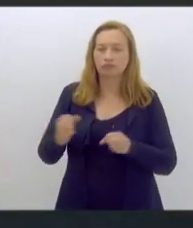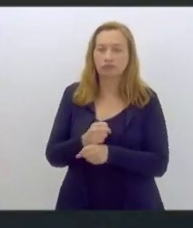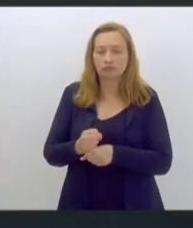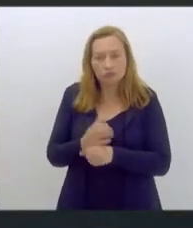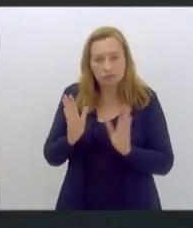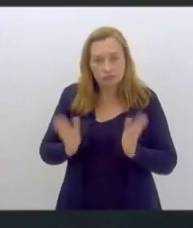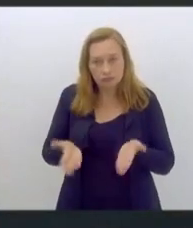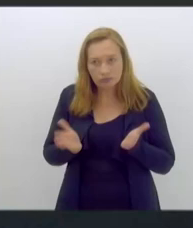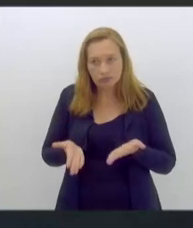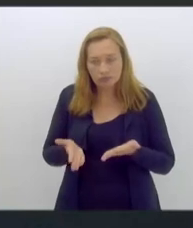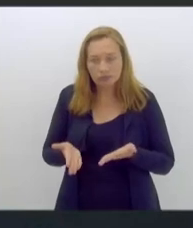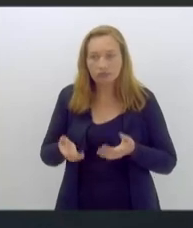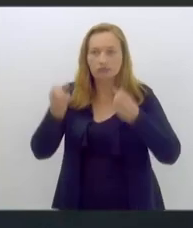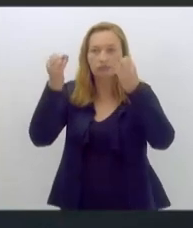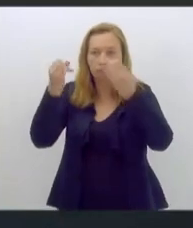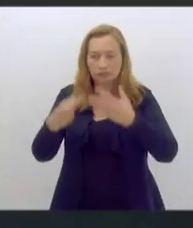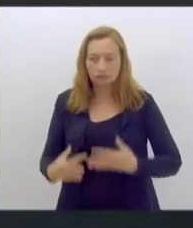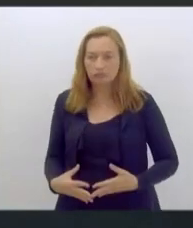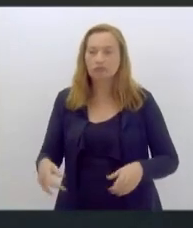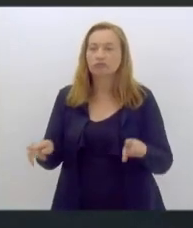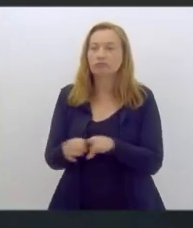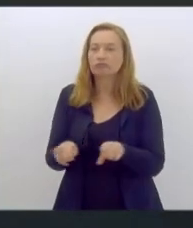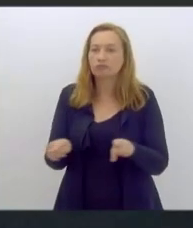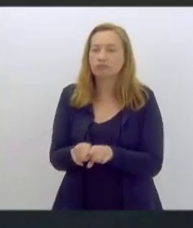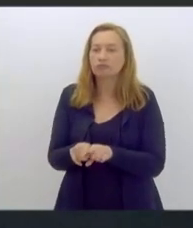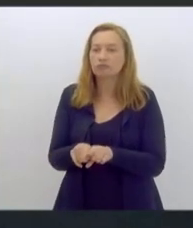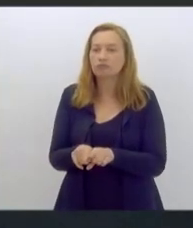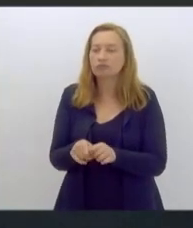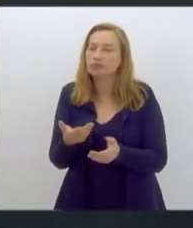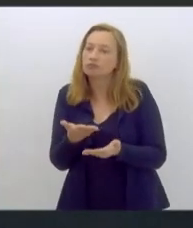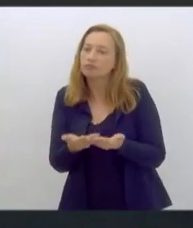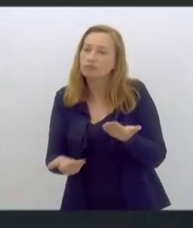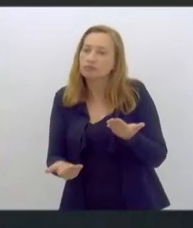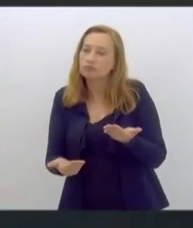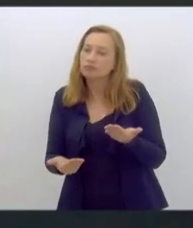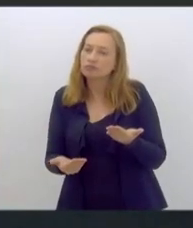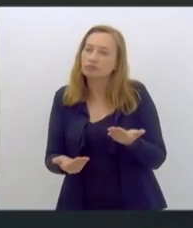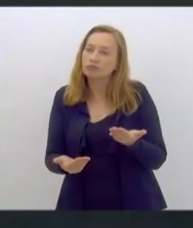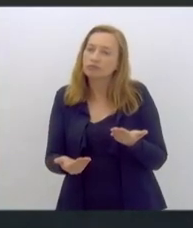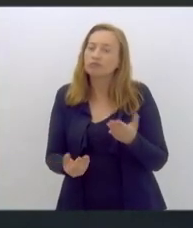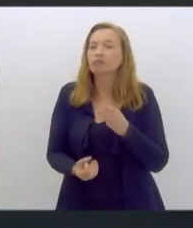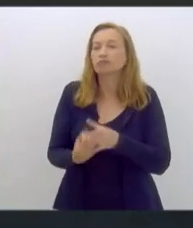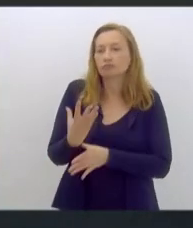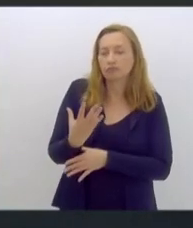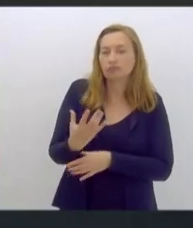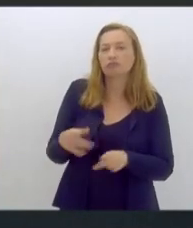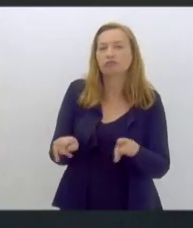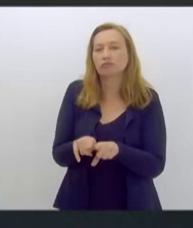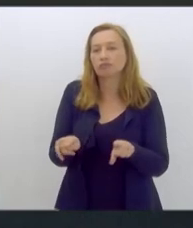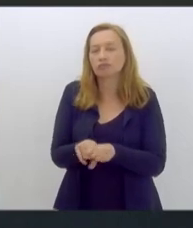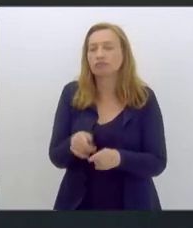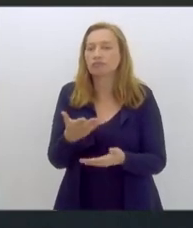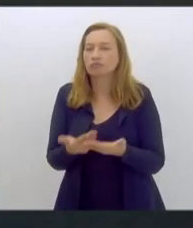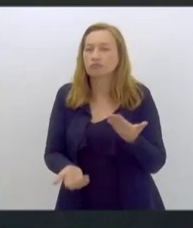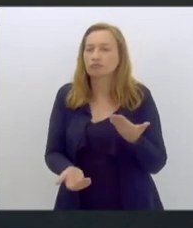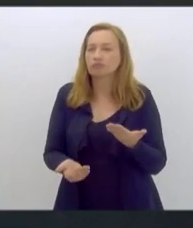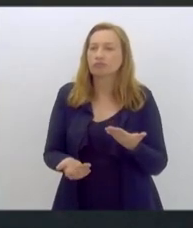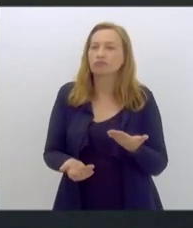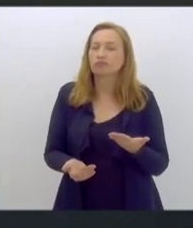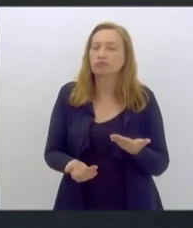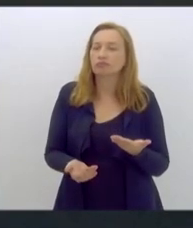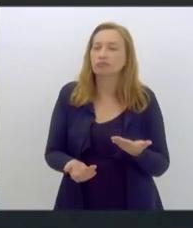a gente tem ali é explicado também pela queda na pela queda na produção e também pela queda